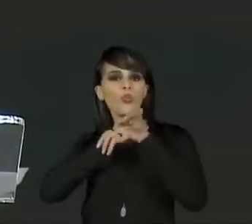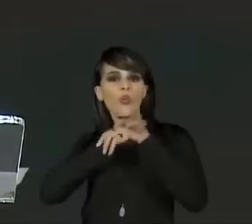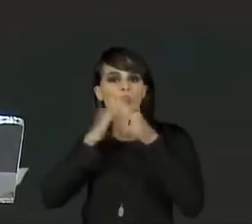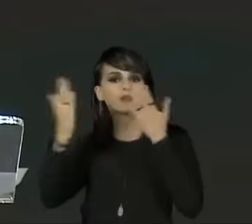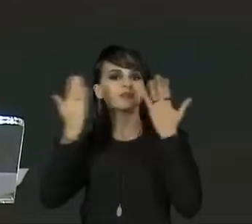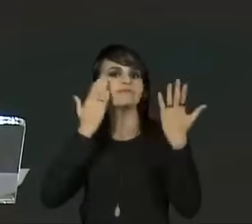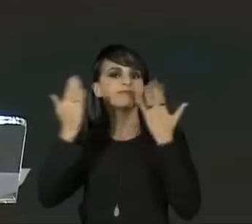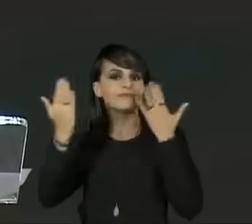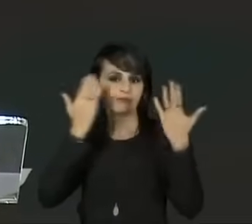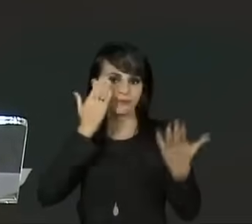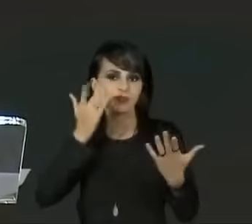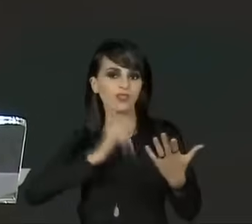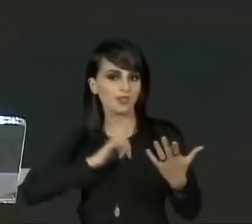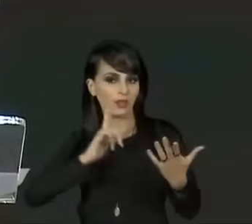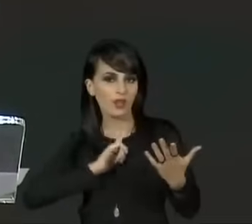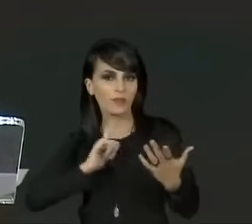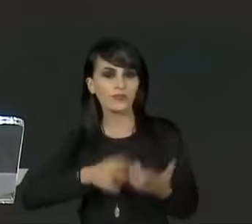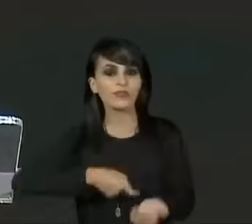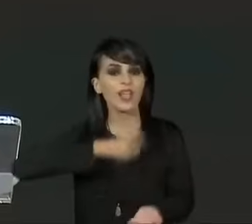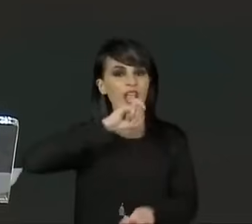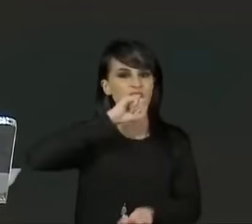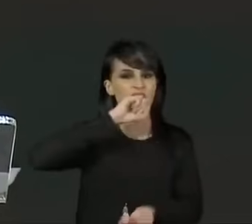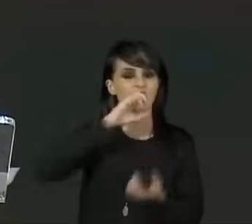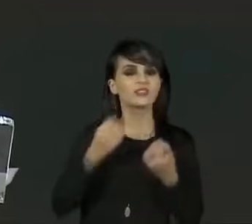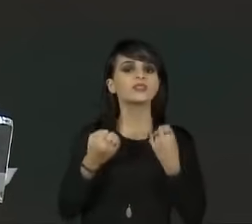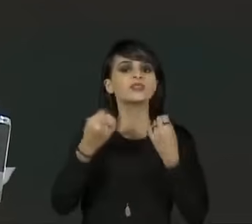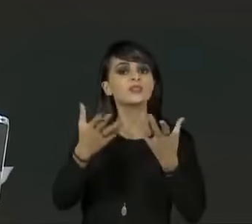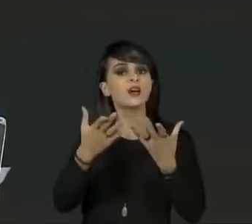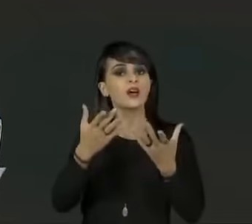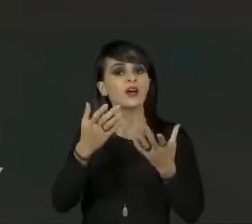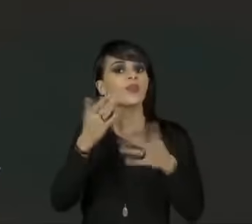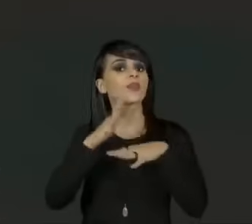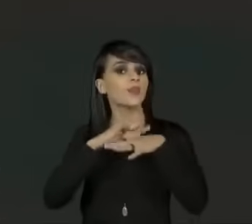psicossomáticas a inveja traz